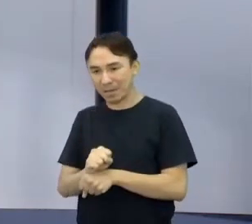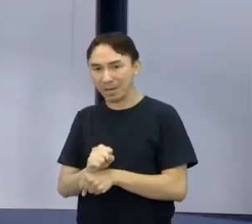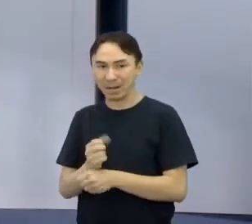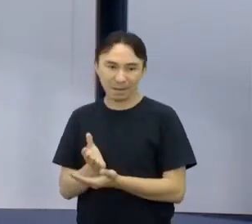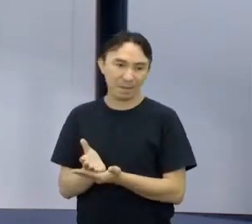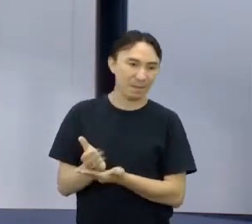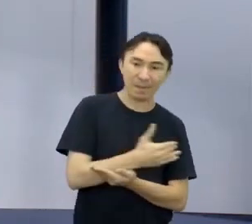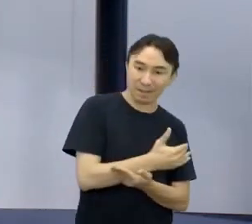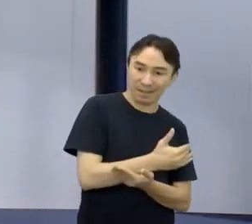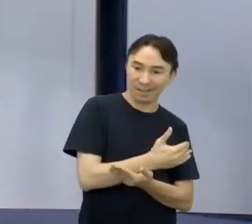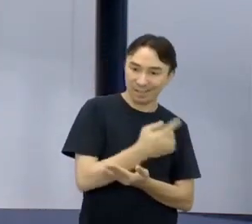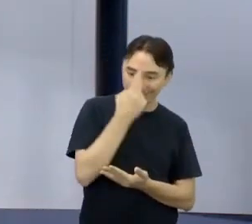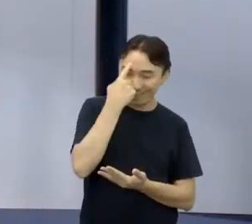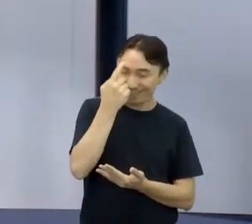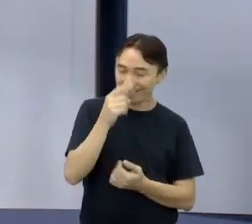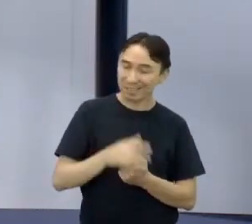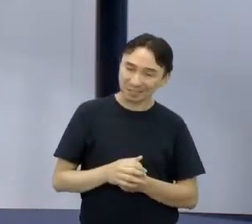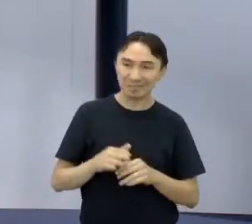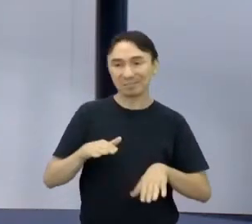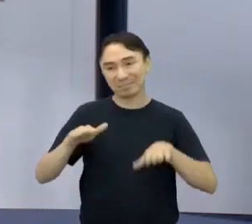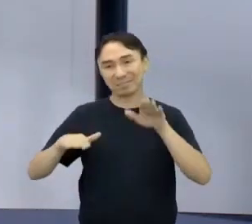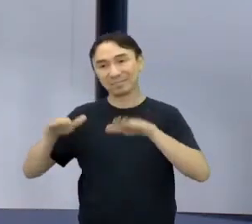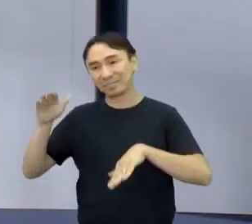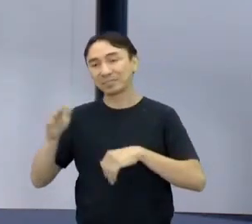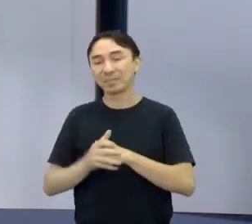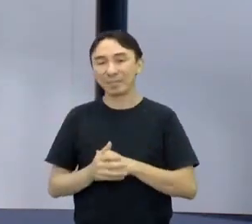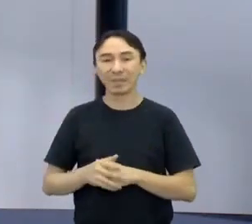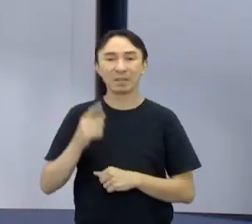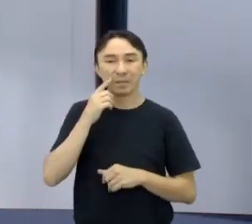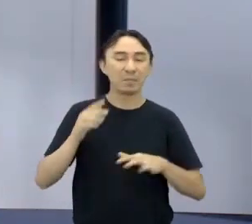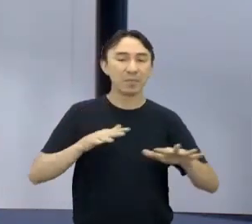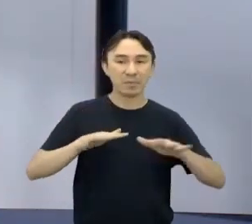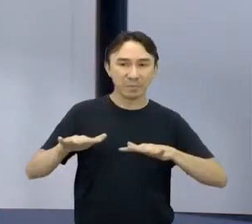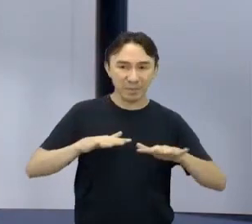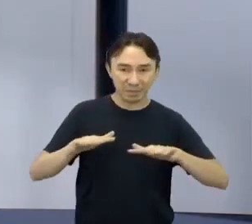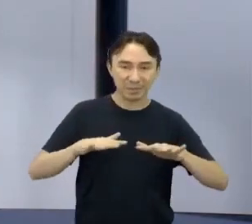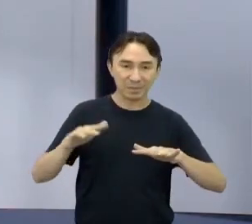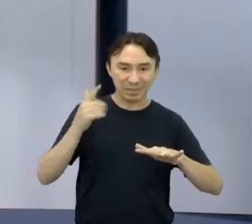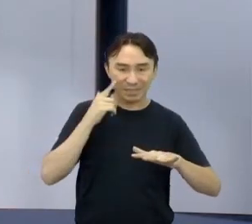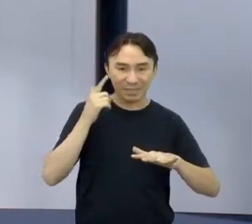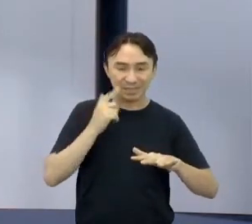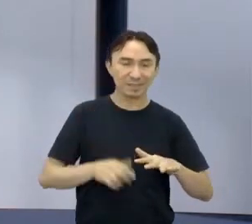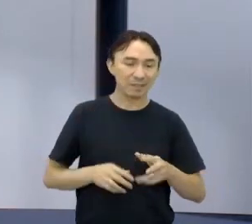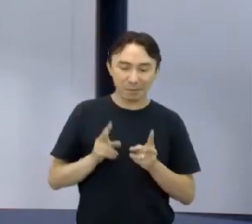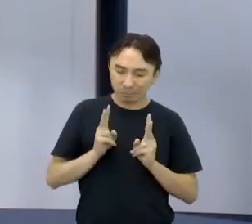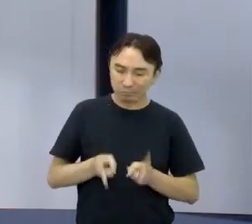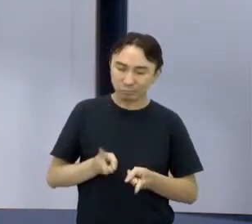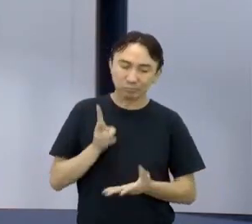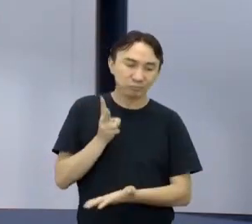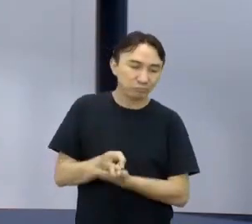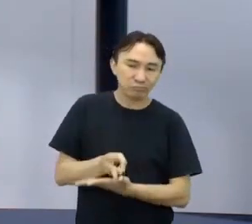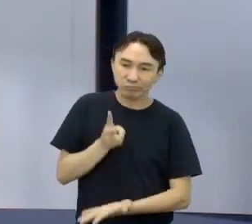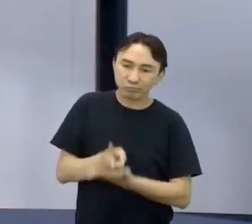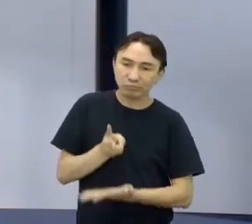depender. Então, o movimento, para ser constante, uniforme, né, andar distâncias iguais, em tempos